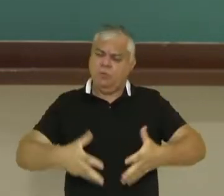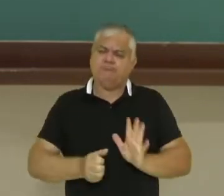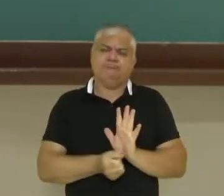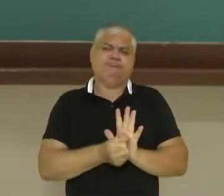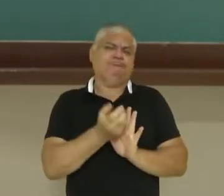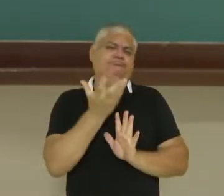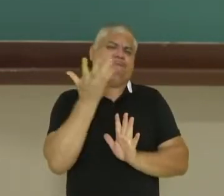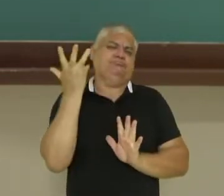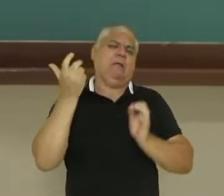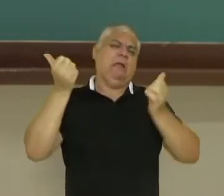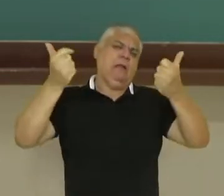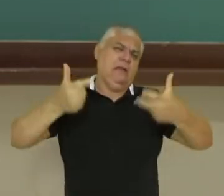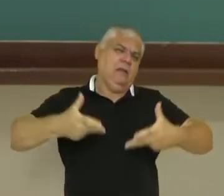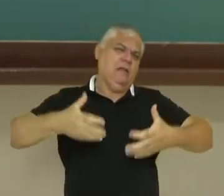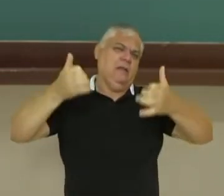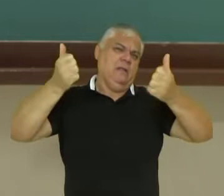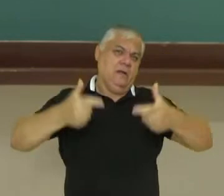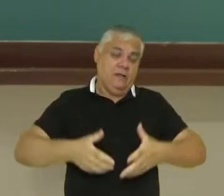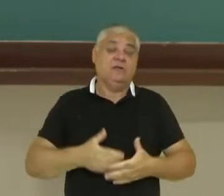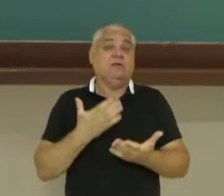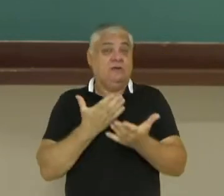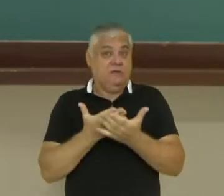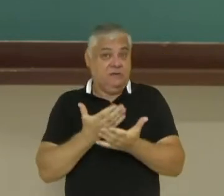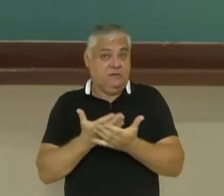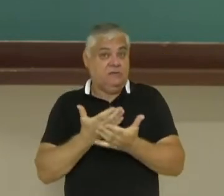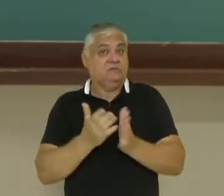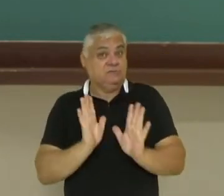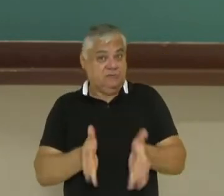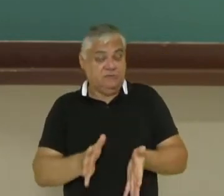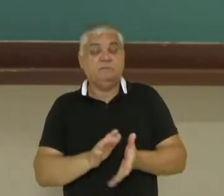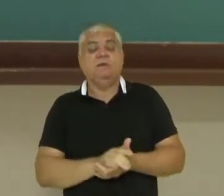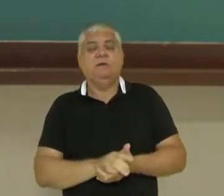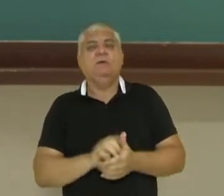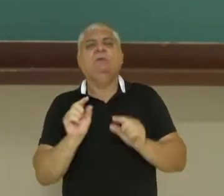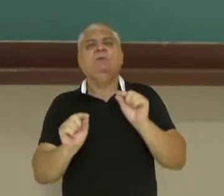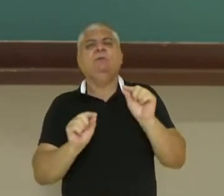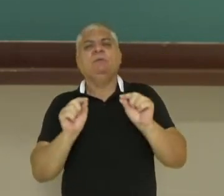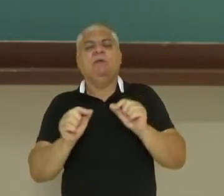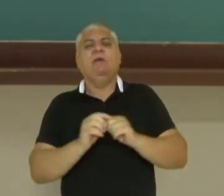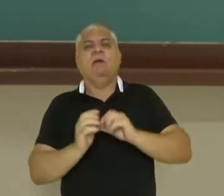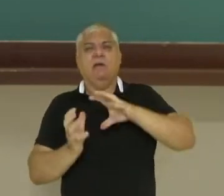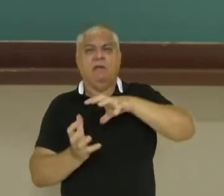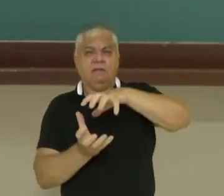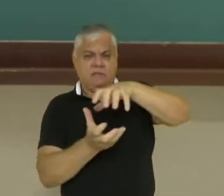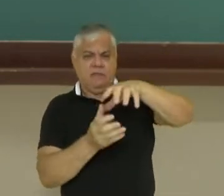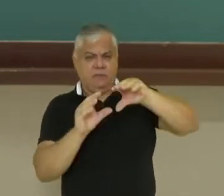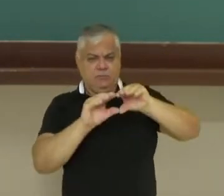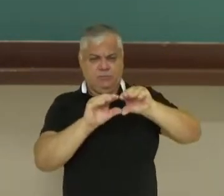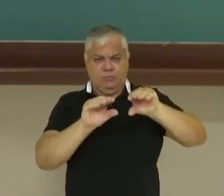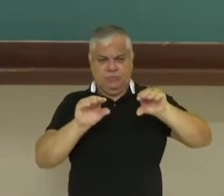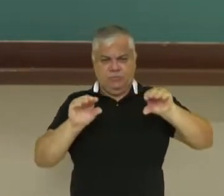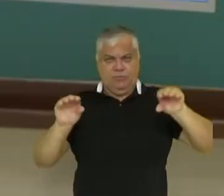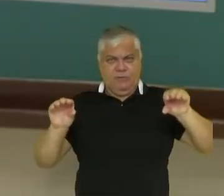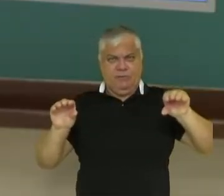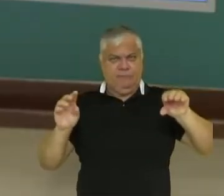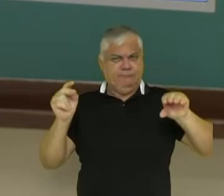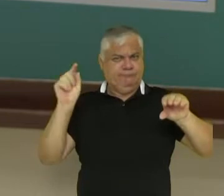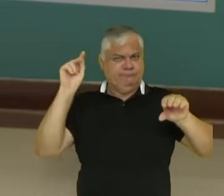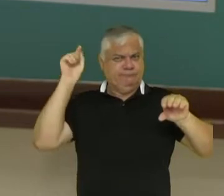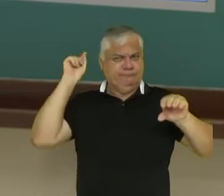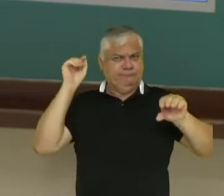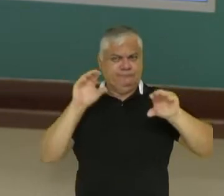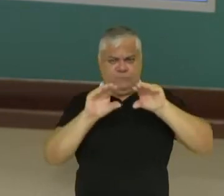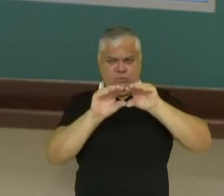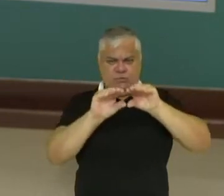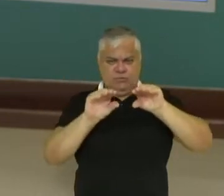vezes aqui nossas aulas de que a Terra é plana, né? Certo? Plana,